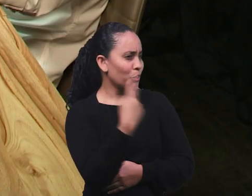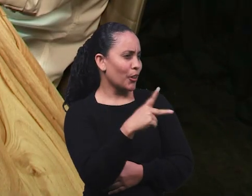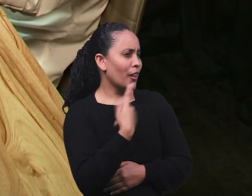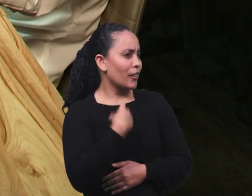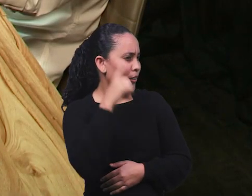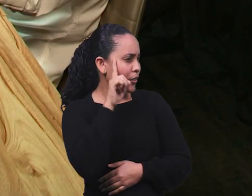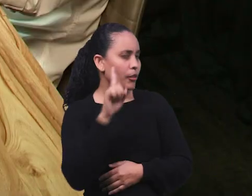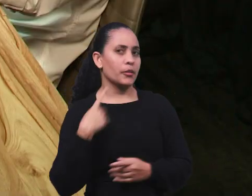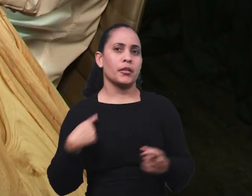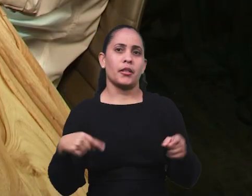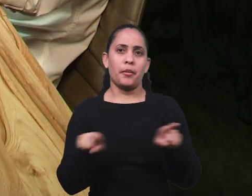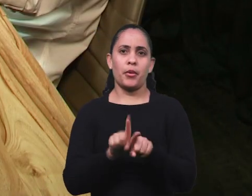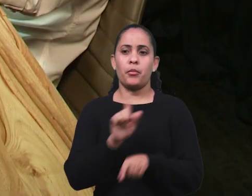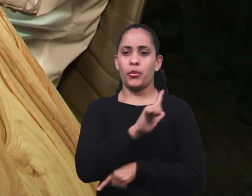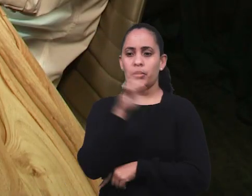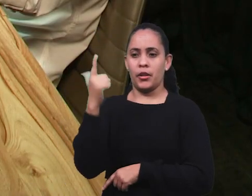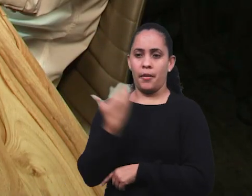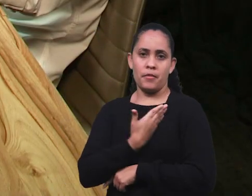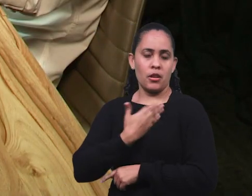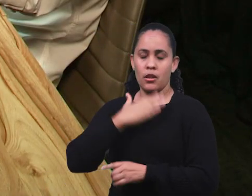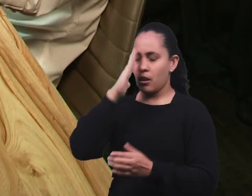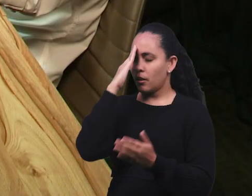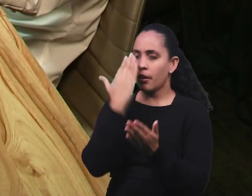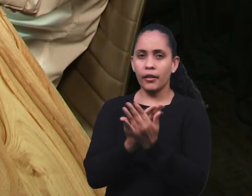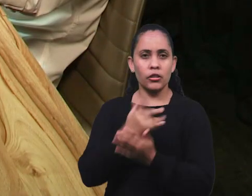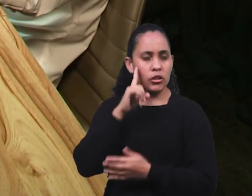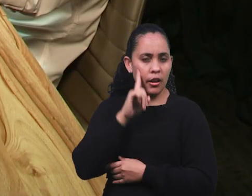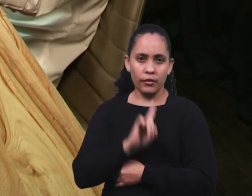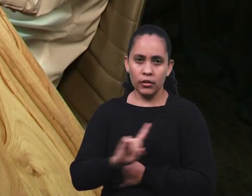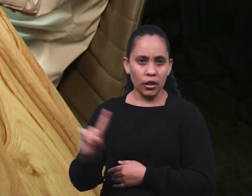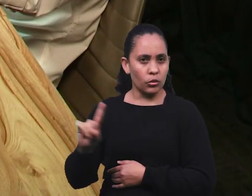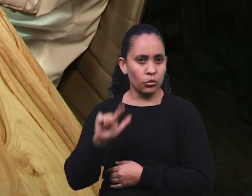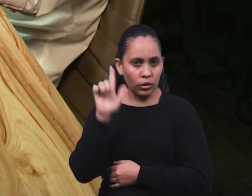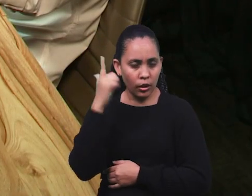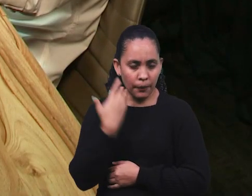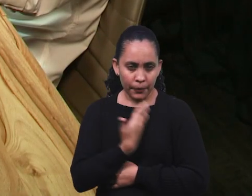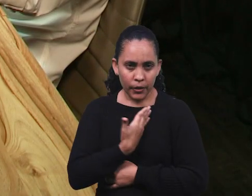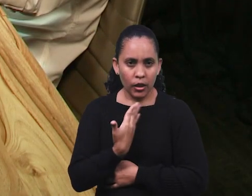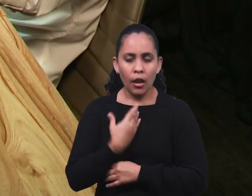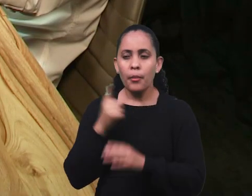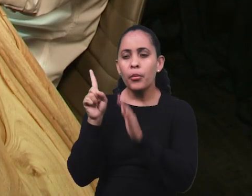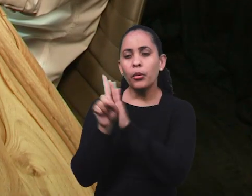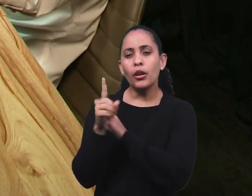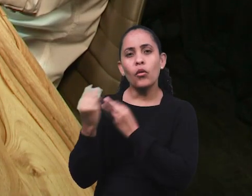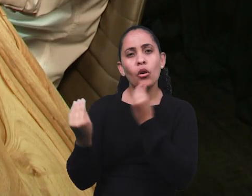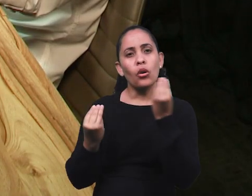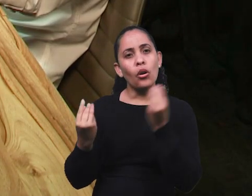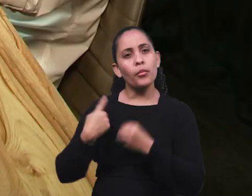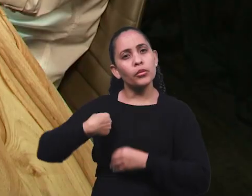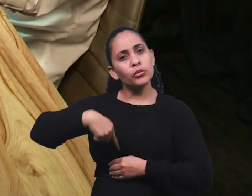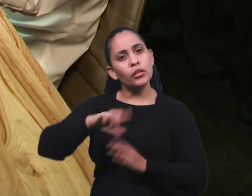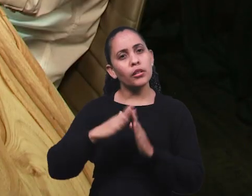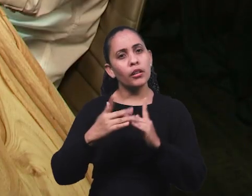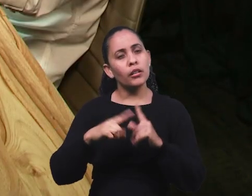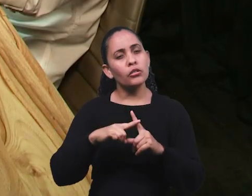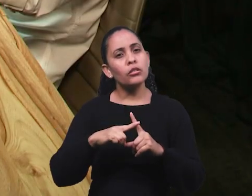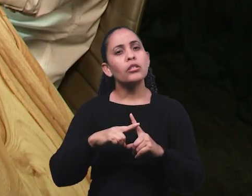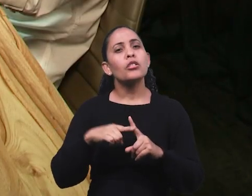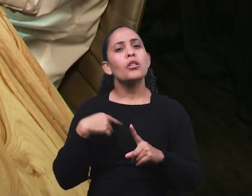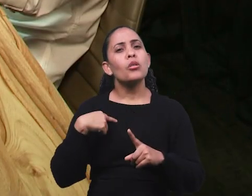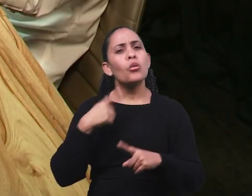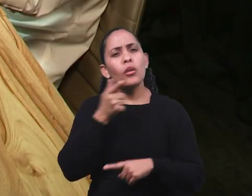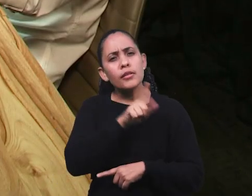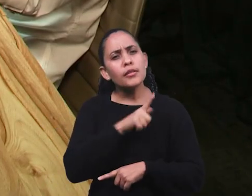Deus. Eu tive também uma colega que ela não acreditava em Deus. E ela perguntou como que a gente da igreja consegue ter tanta